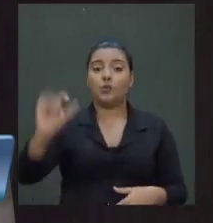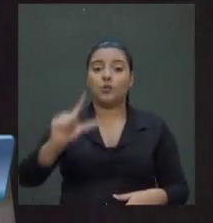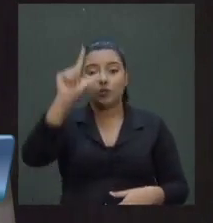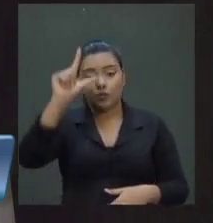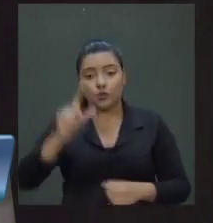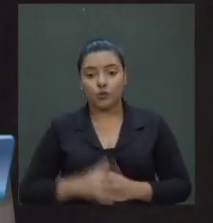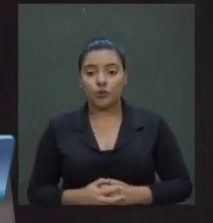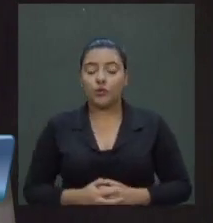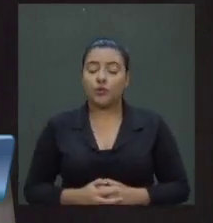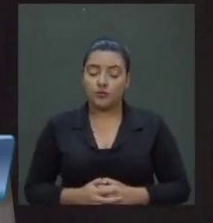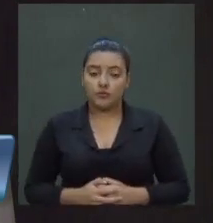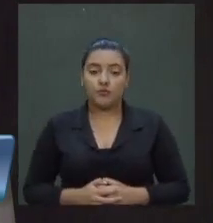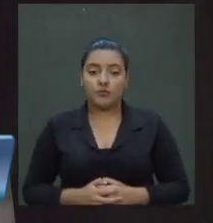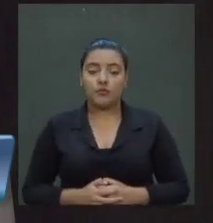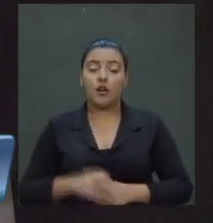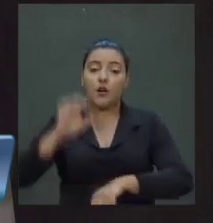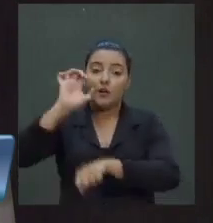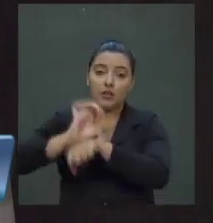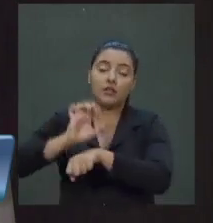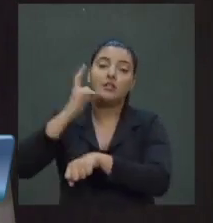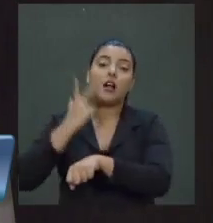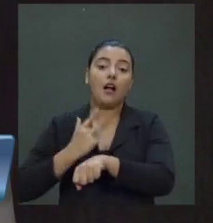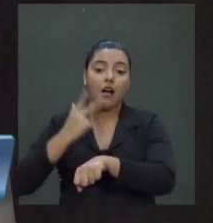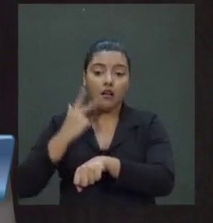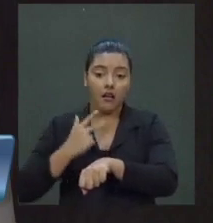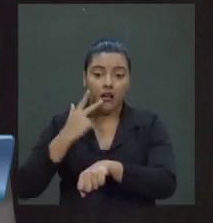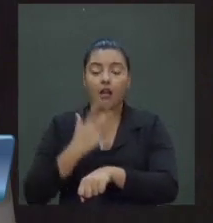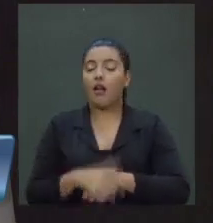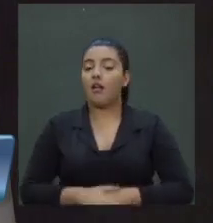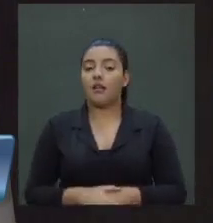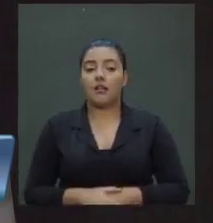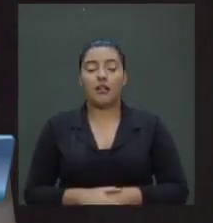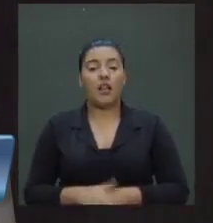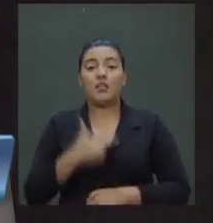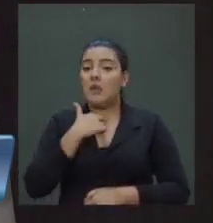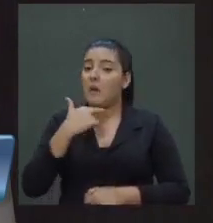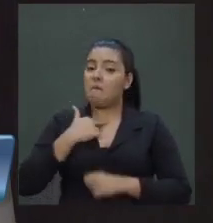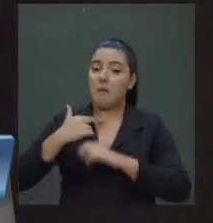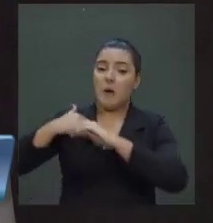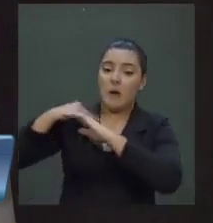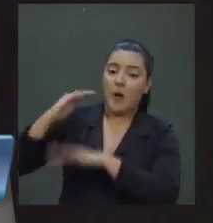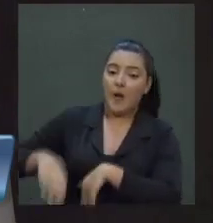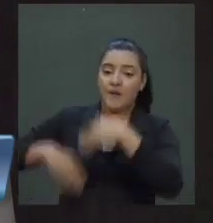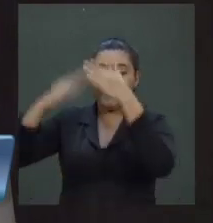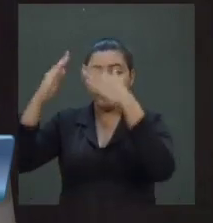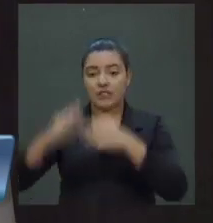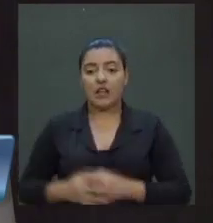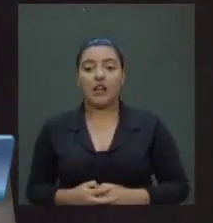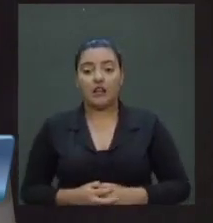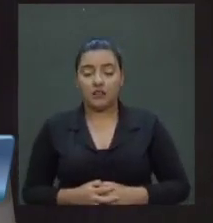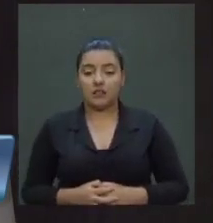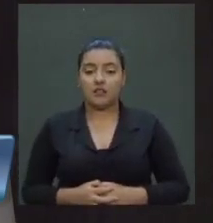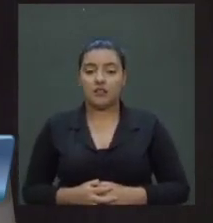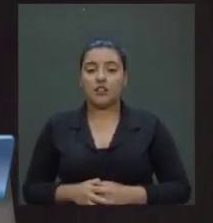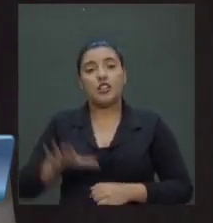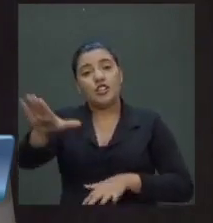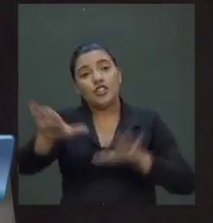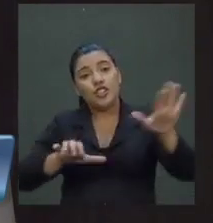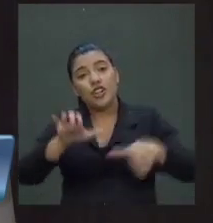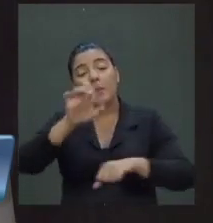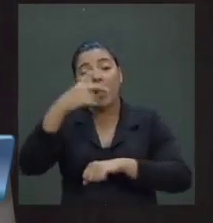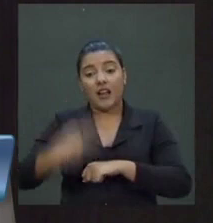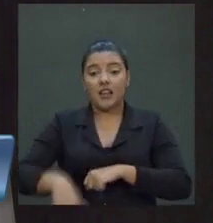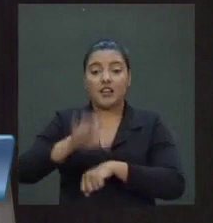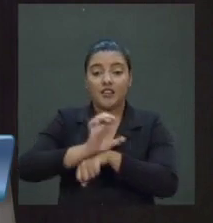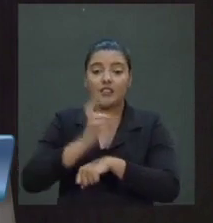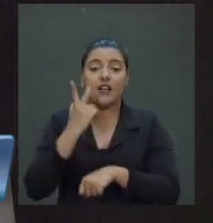fim e ao cabo, que o estado do Ceará não avance o seu passivo ambiental, atraindo para o estado